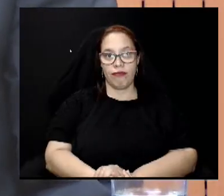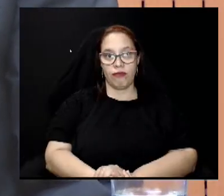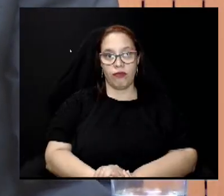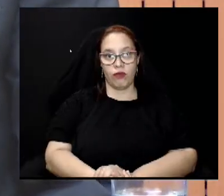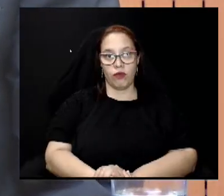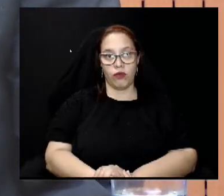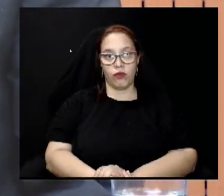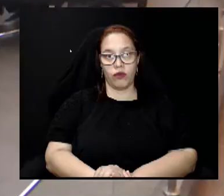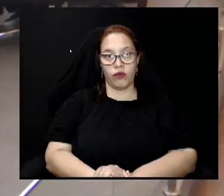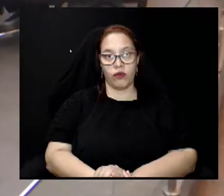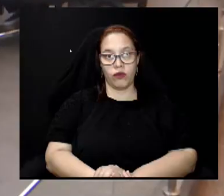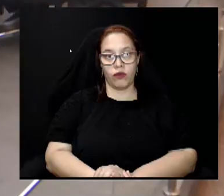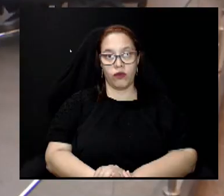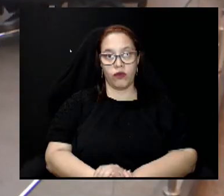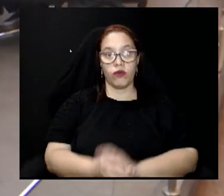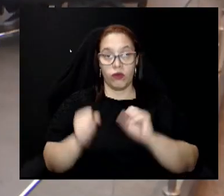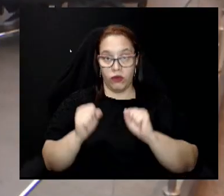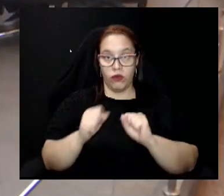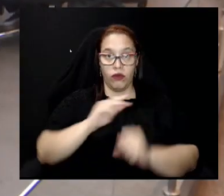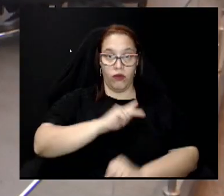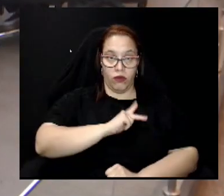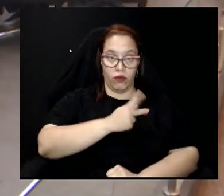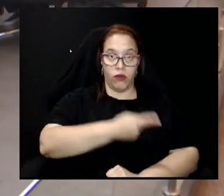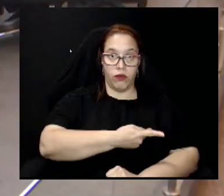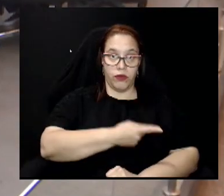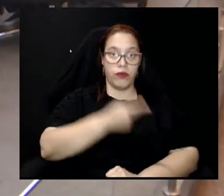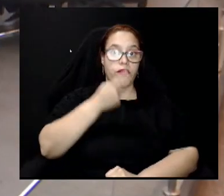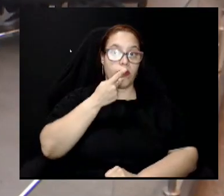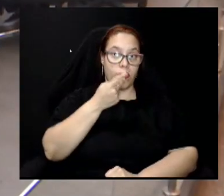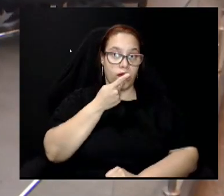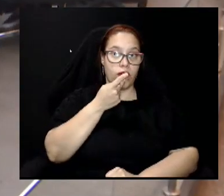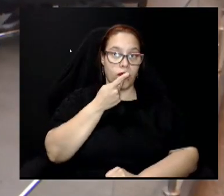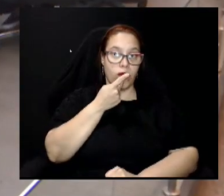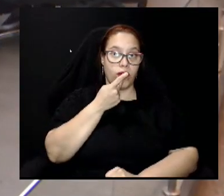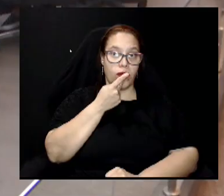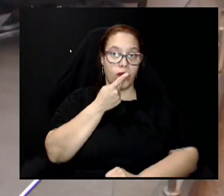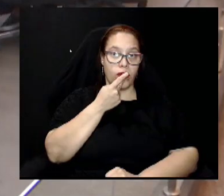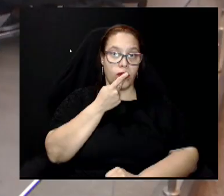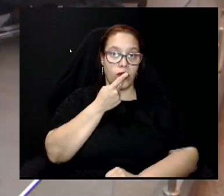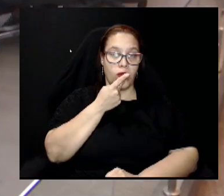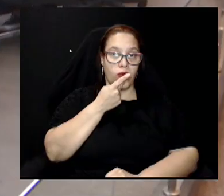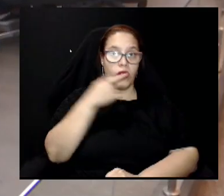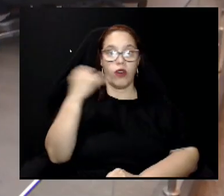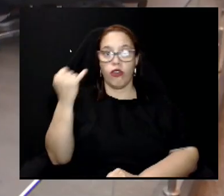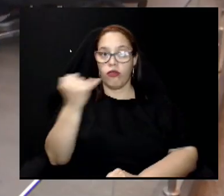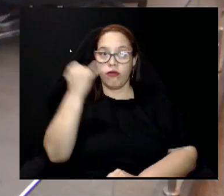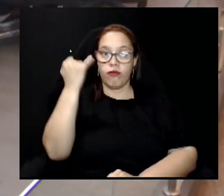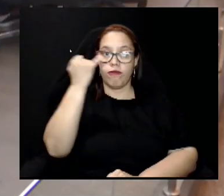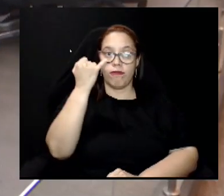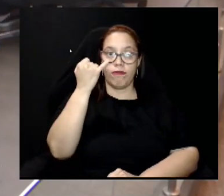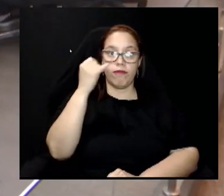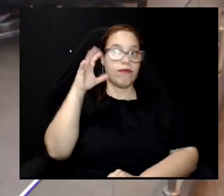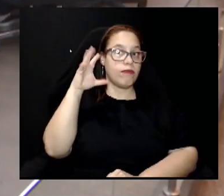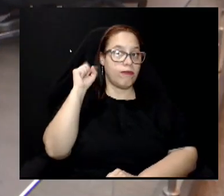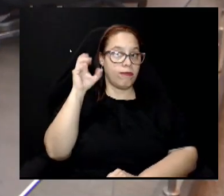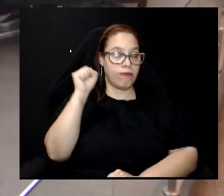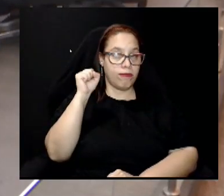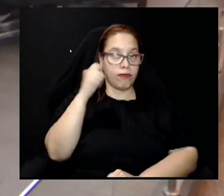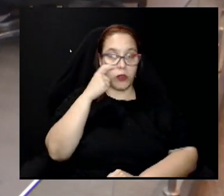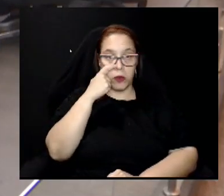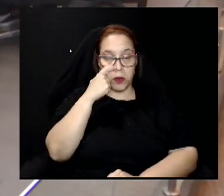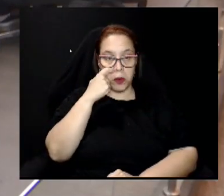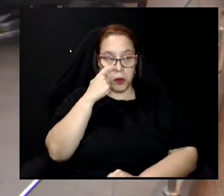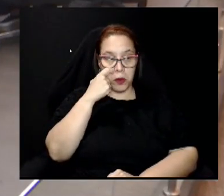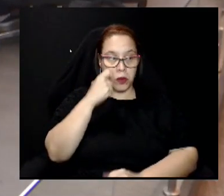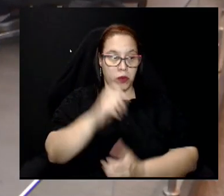Se me permite, Paulo, essa fala é algo que é importante que as pessoas nos escutem, né? O câncer,